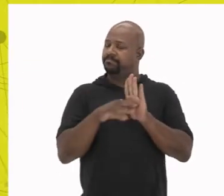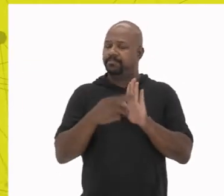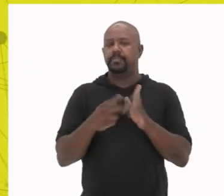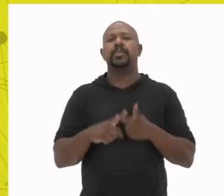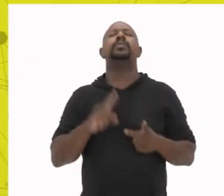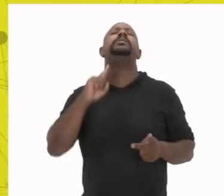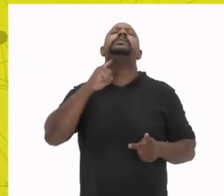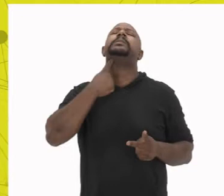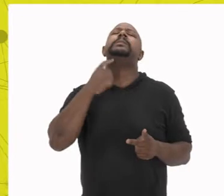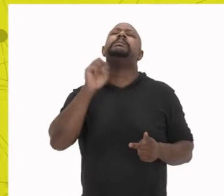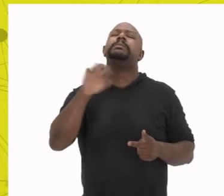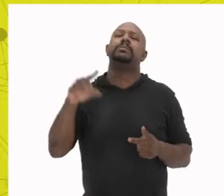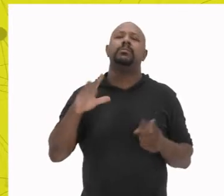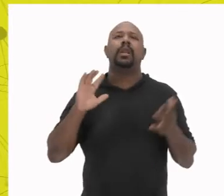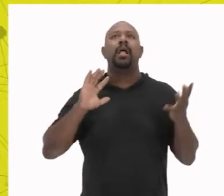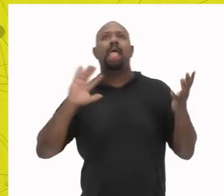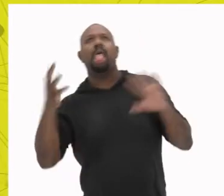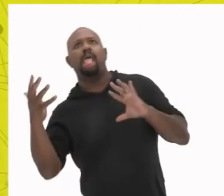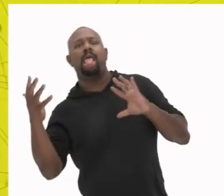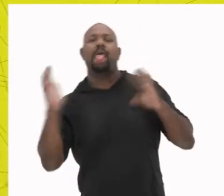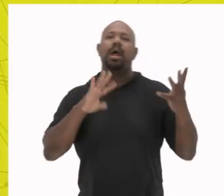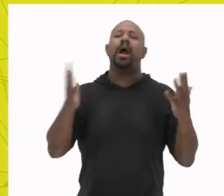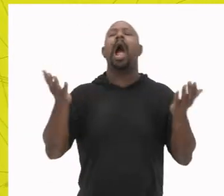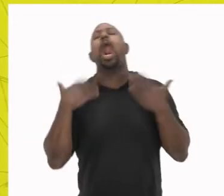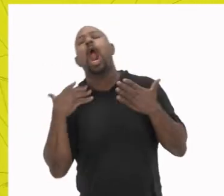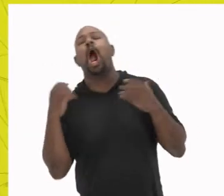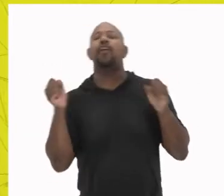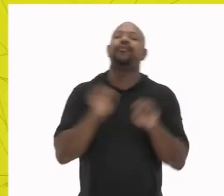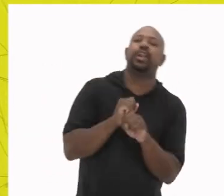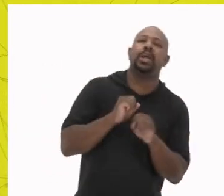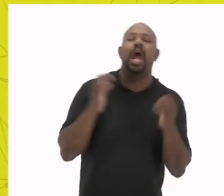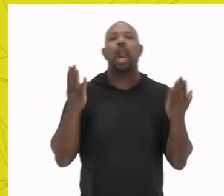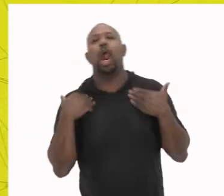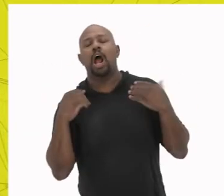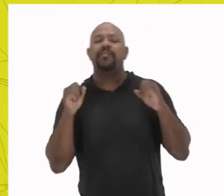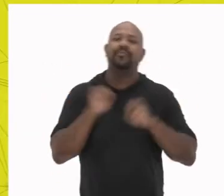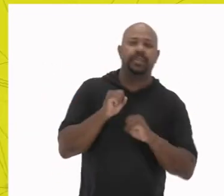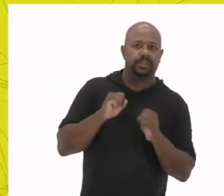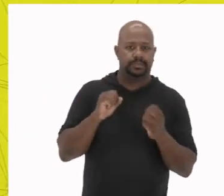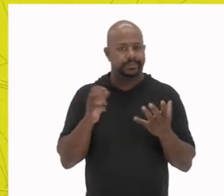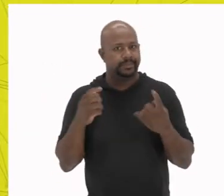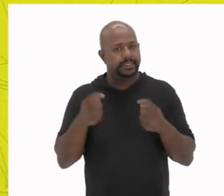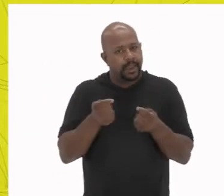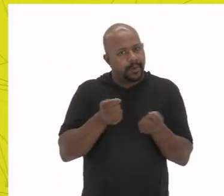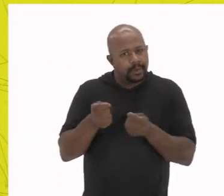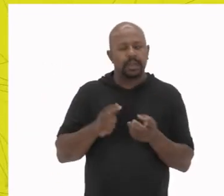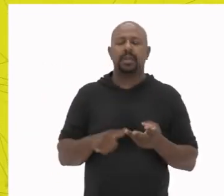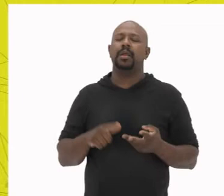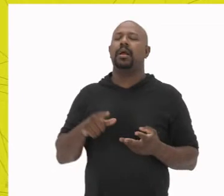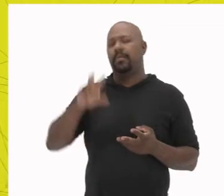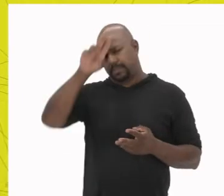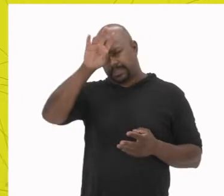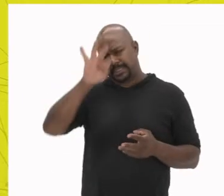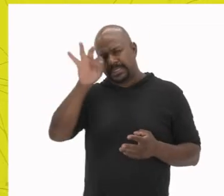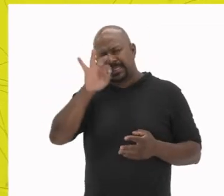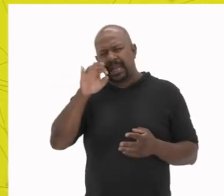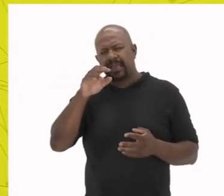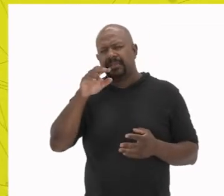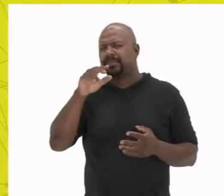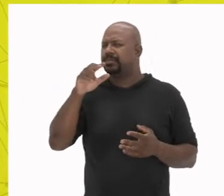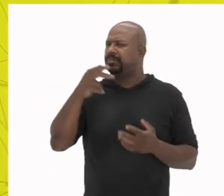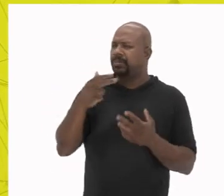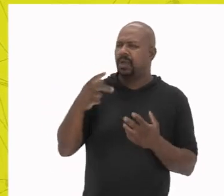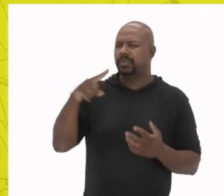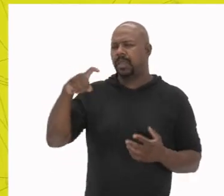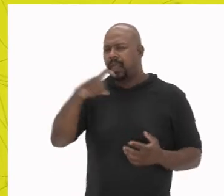conservador. Poluição, oscilação de temperatura e umidade no ambiente em que a obra se encontra. Agentes